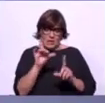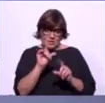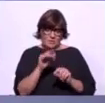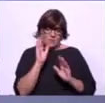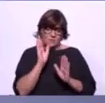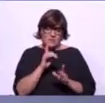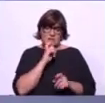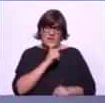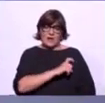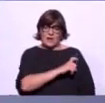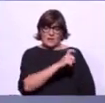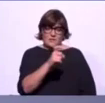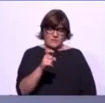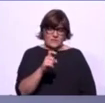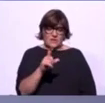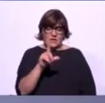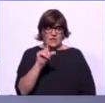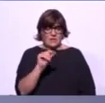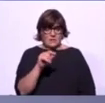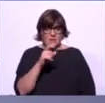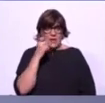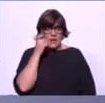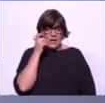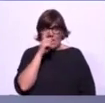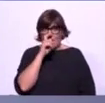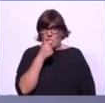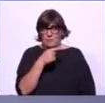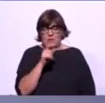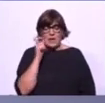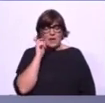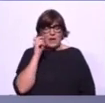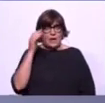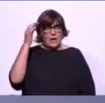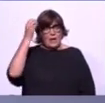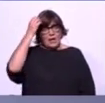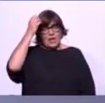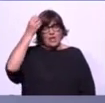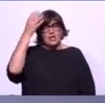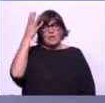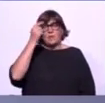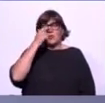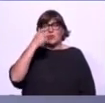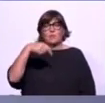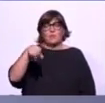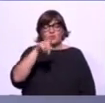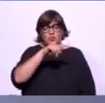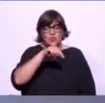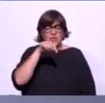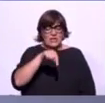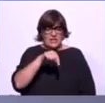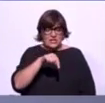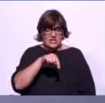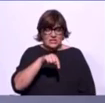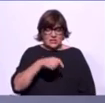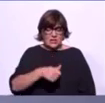aqui avisar, também para quem ainda não se lembra ou para quem tem amnésia, que às vezes acontece a muita gente, nestes títulos